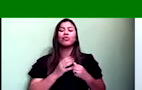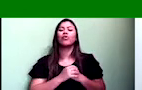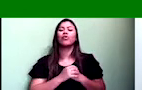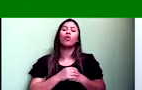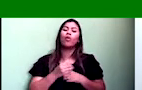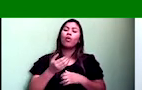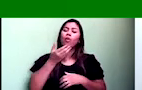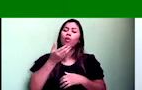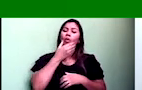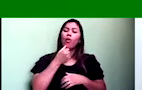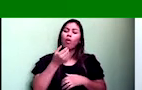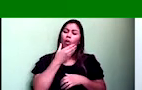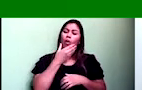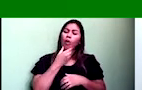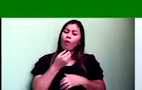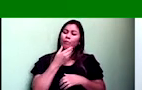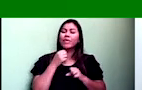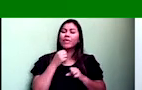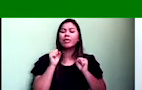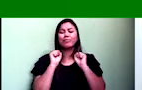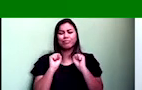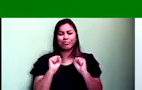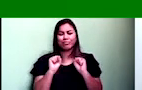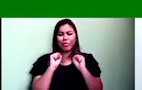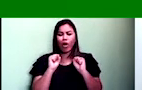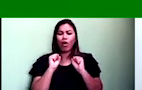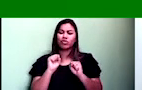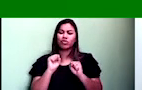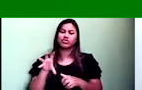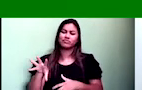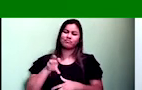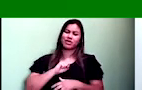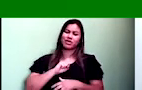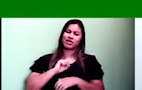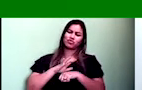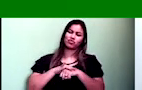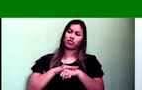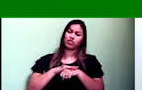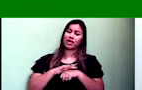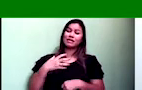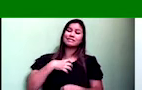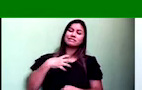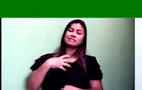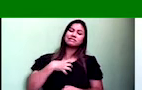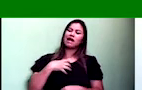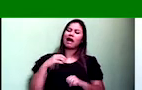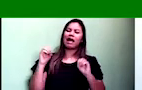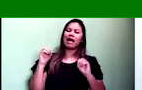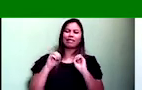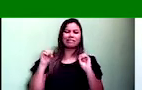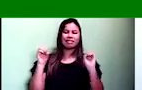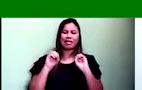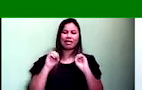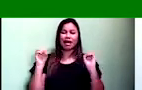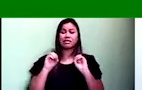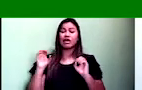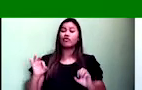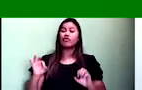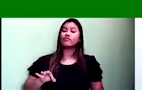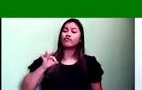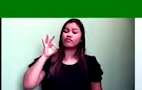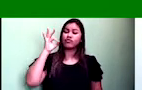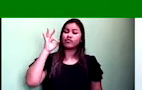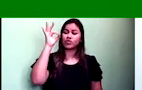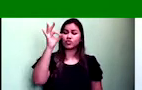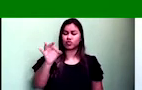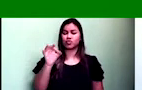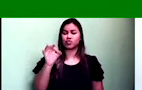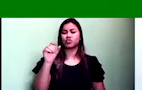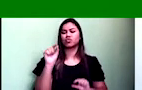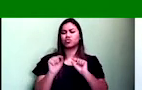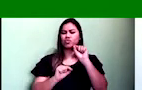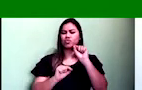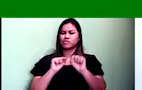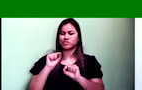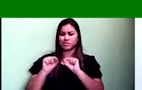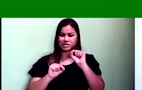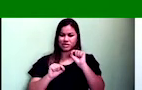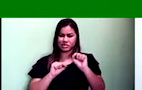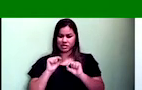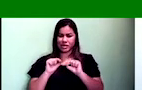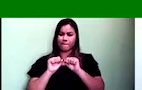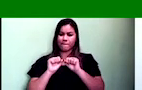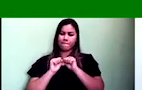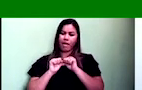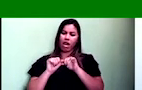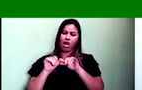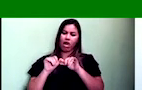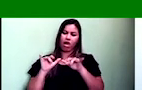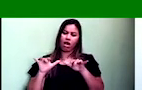pode ser portador assintomático desse vírus HPV e, no futuro, pode infectar,